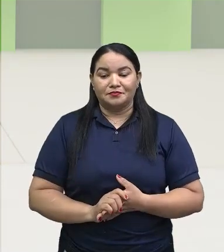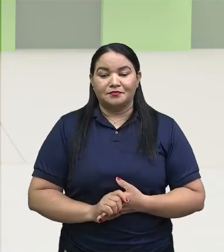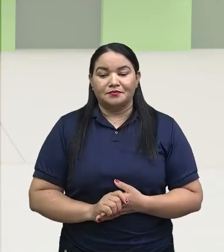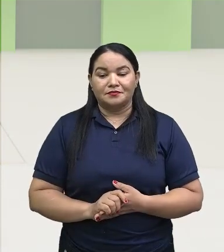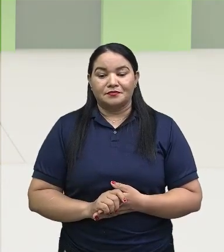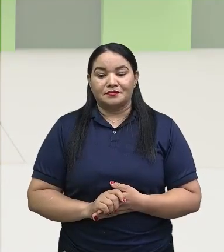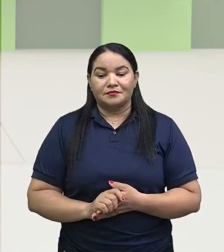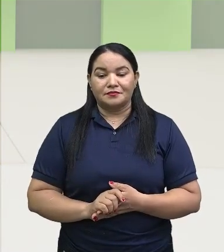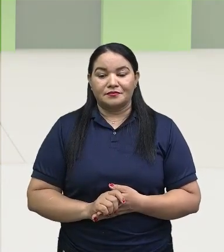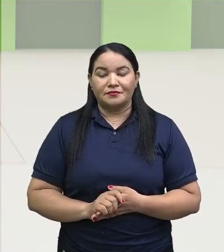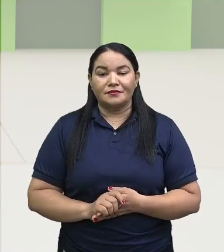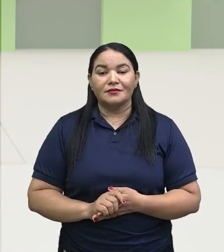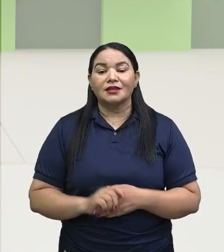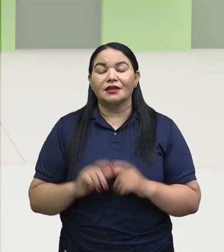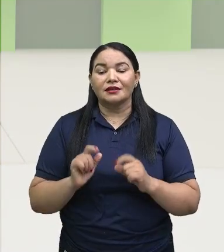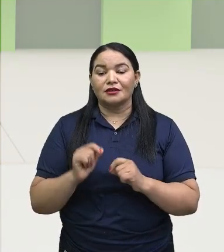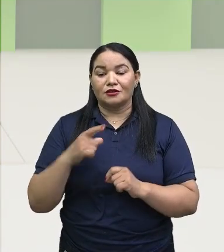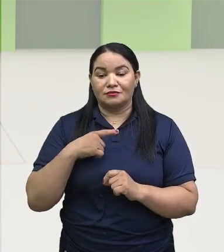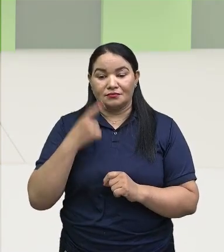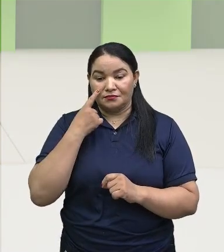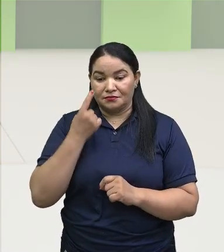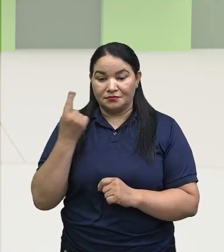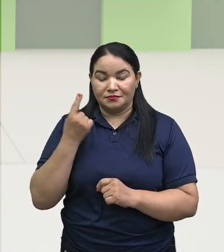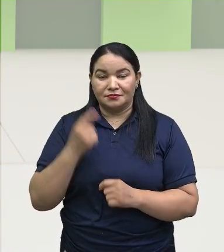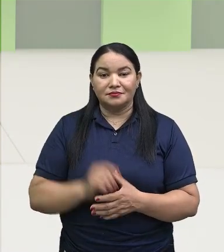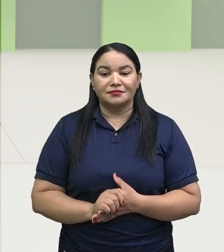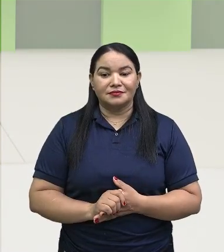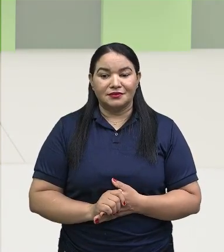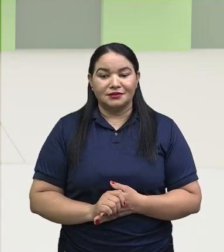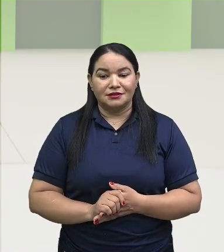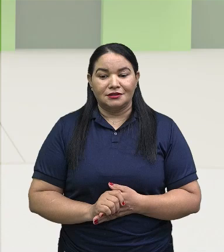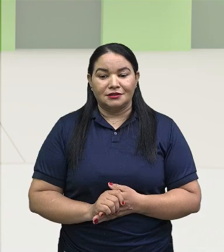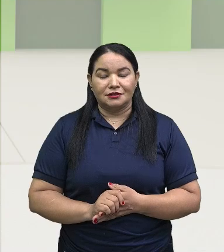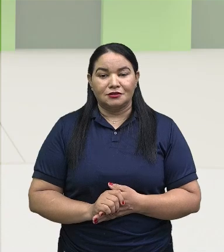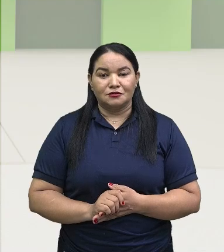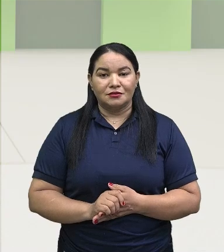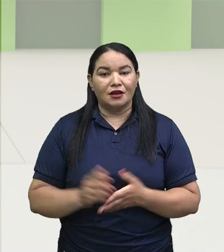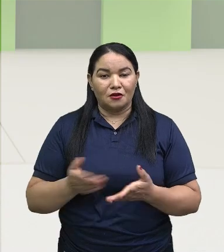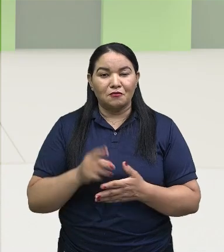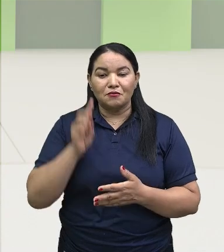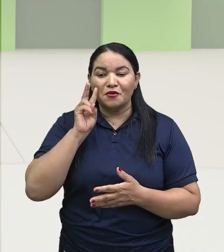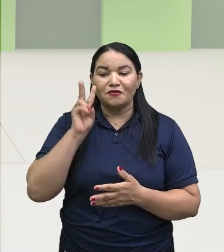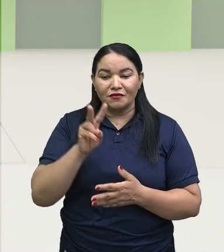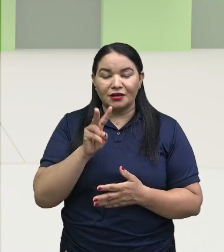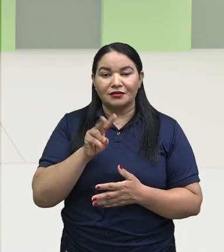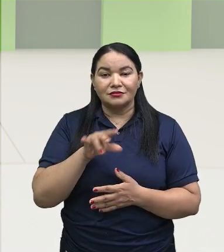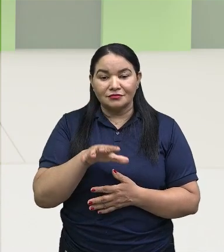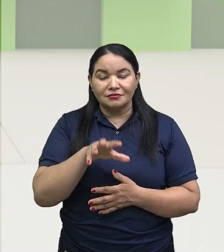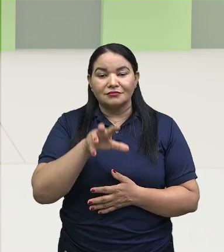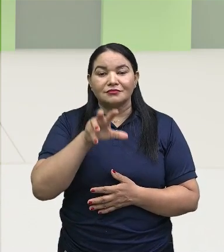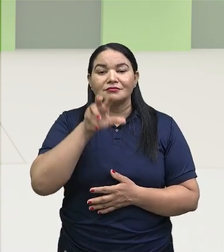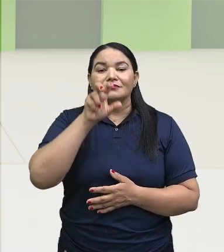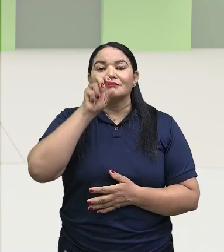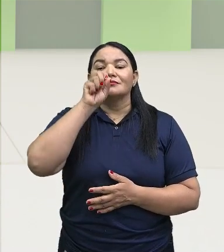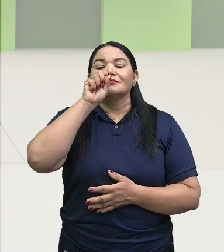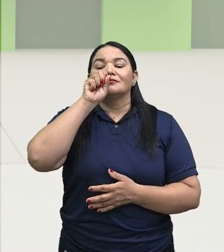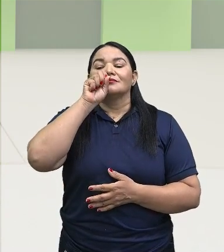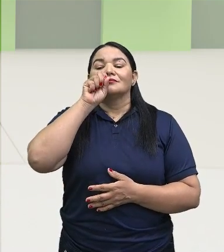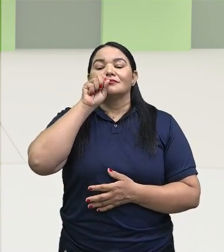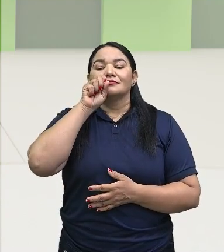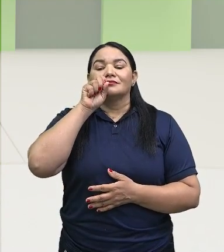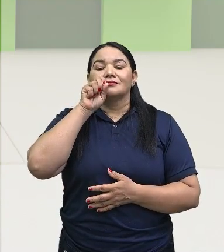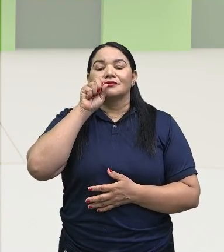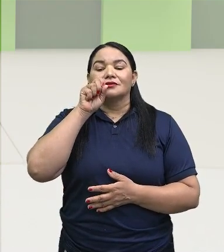nossa imagem, você observa aí no nosso esquema, ó, ele está de lado agora, você consegue observar o ar entrando, ó, pelas